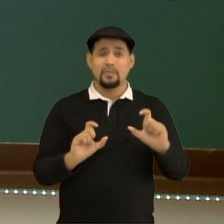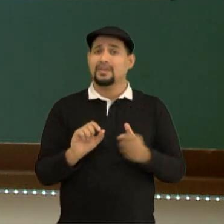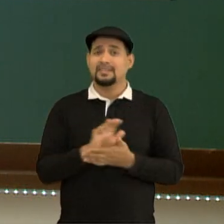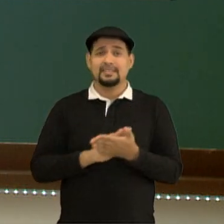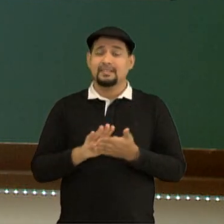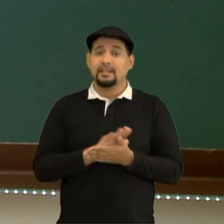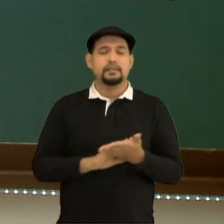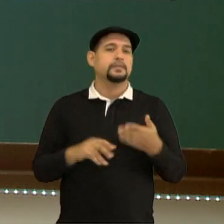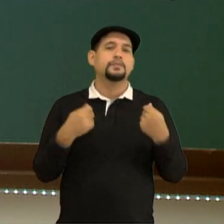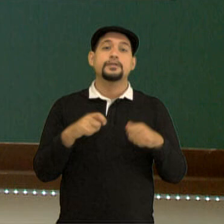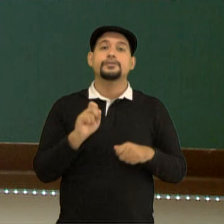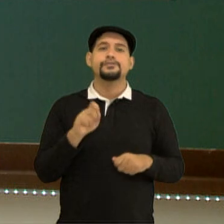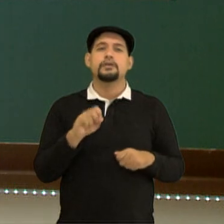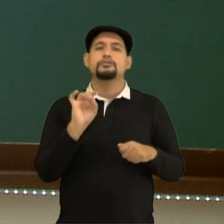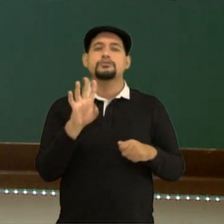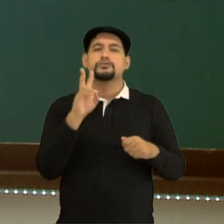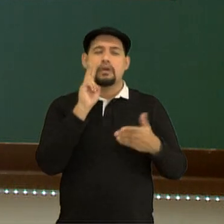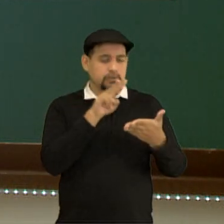gente precisou